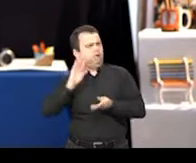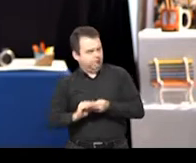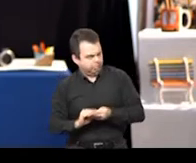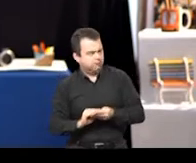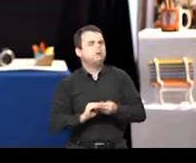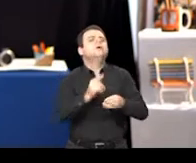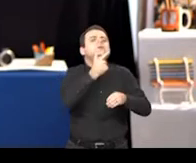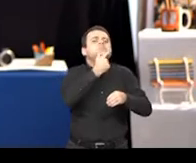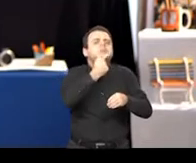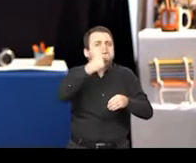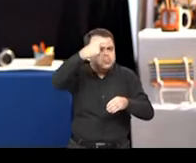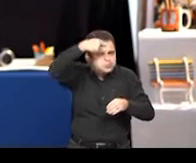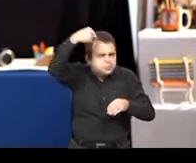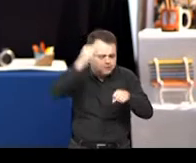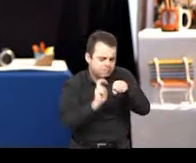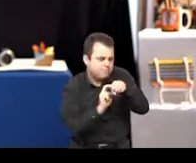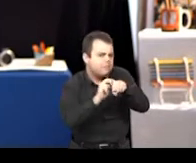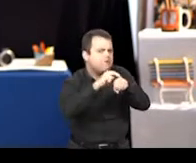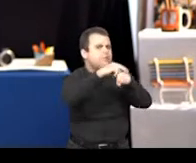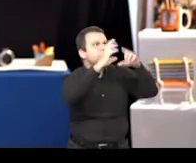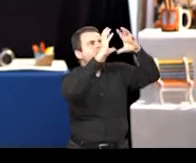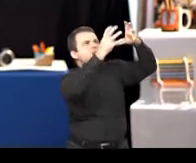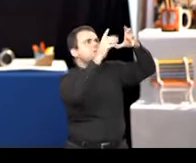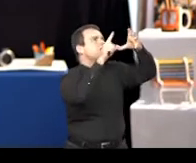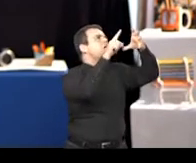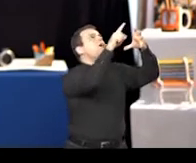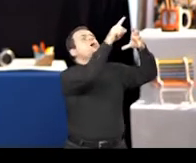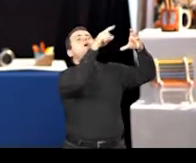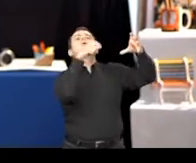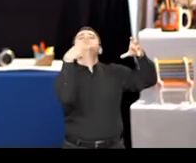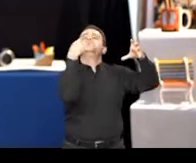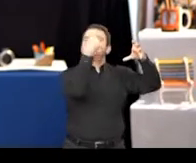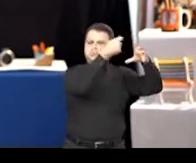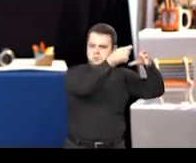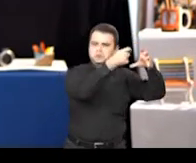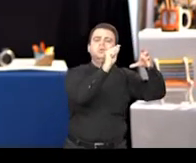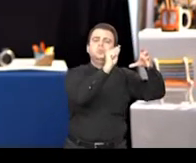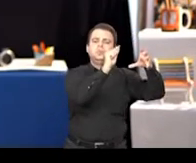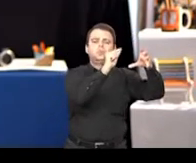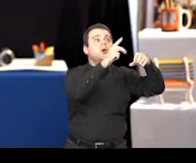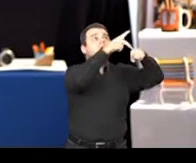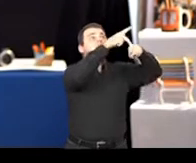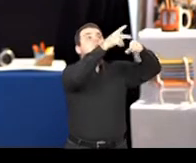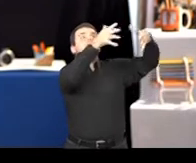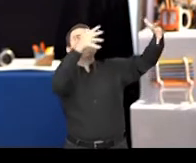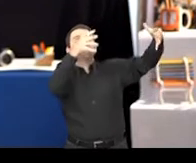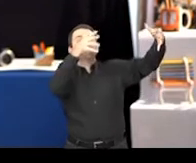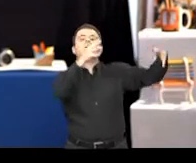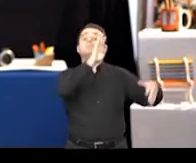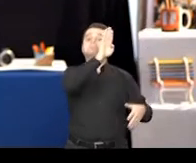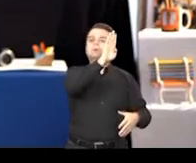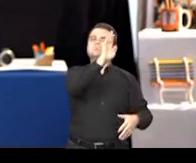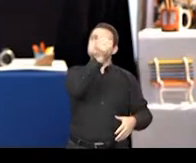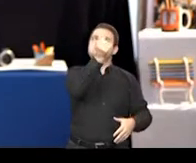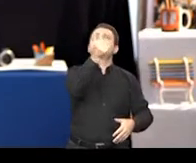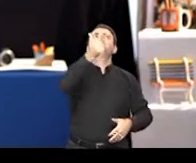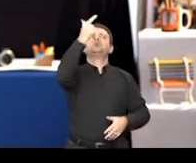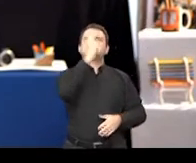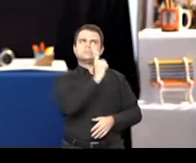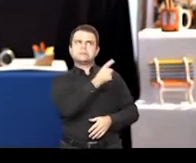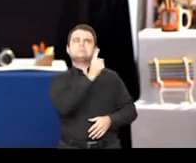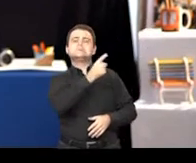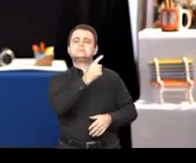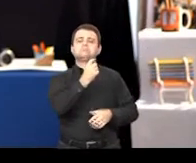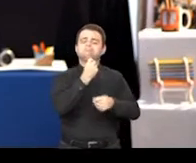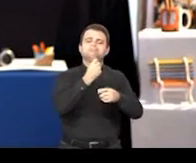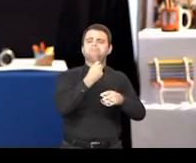para acreditar que o planeta de onde vinha o Pequeno Príncipe era o asteroide B612. Esse